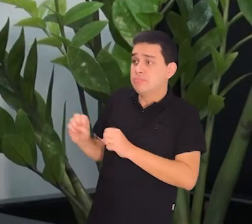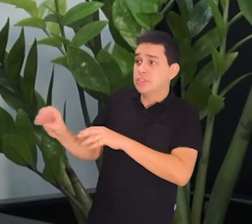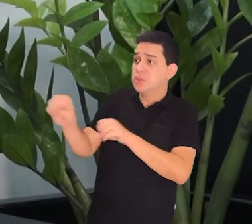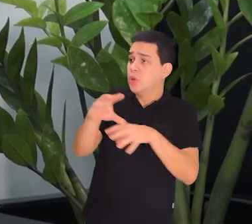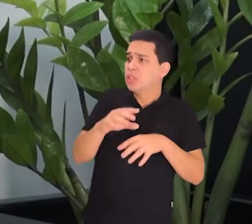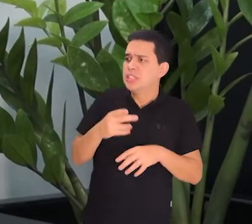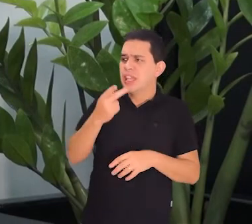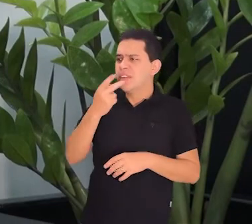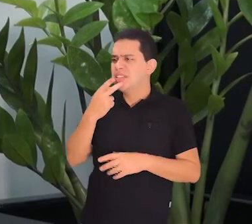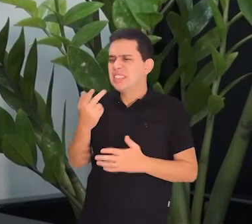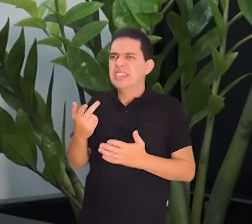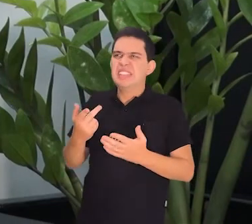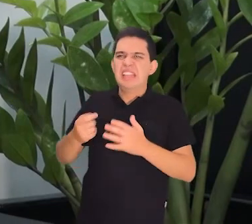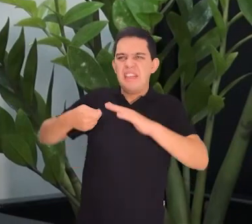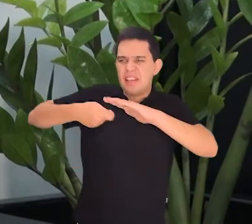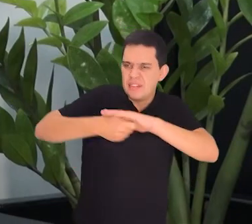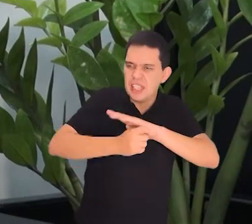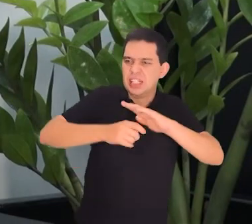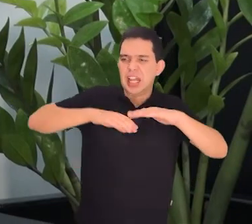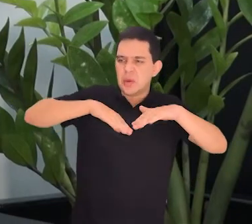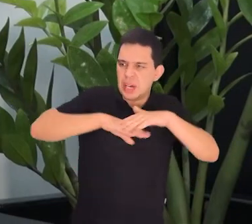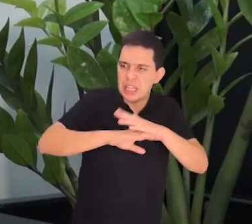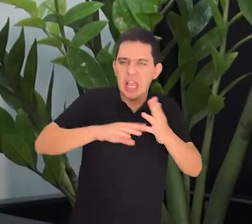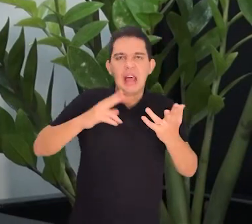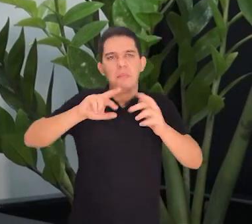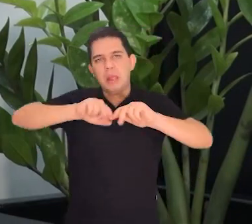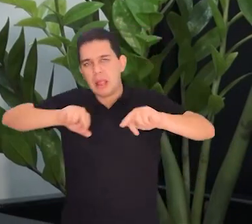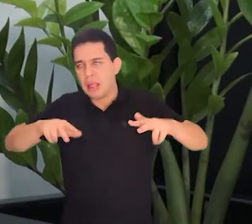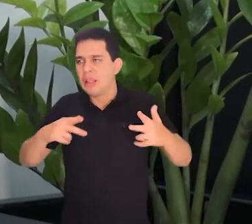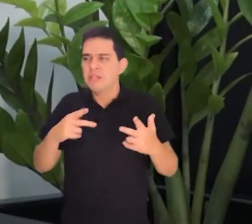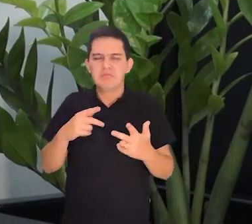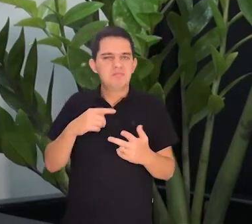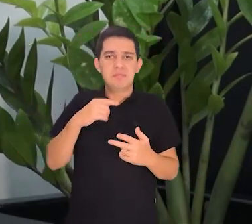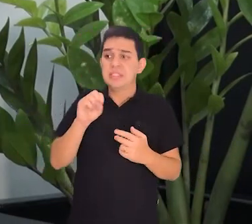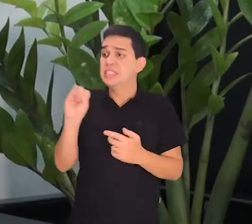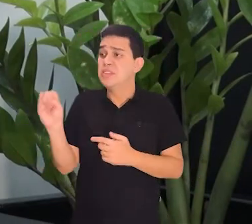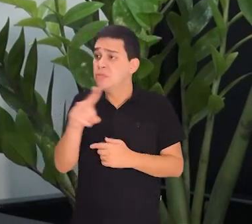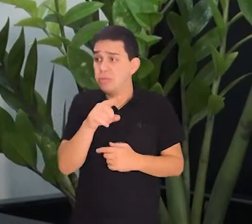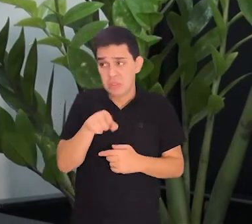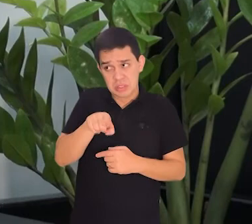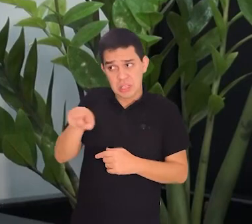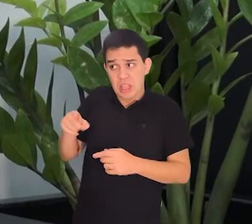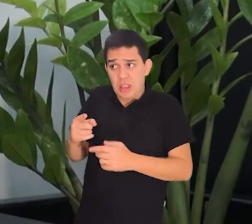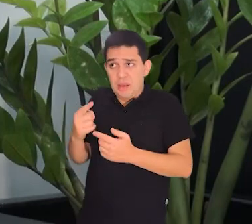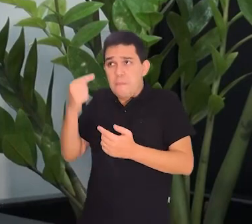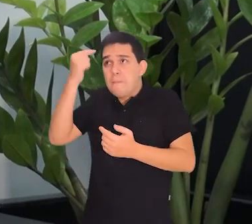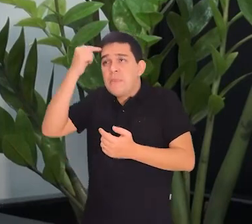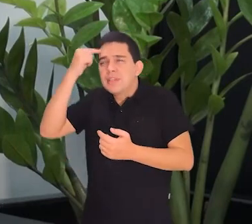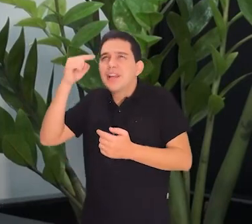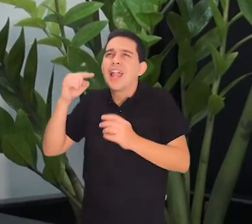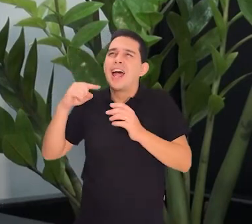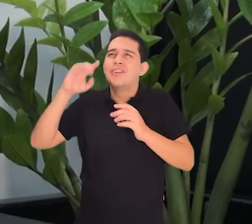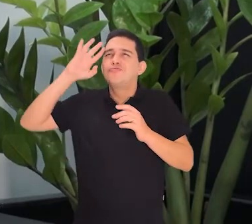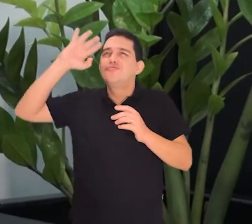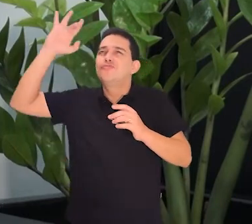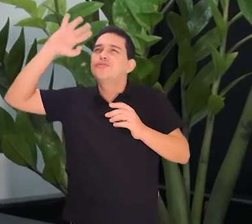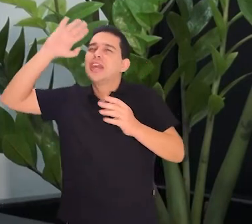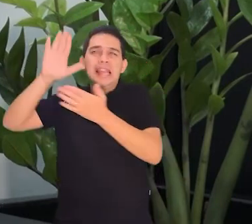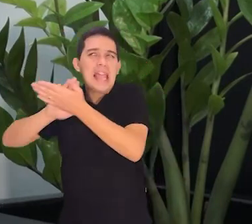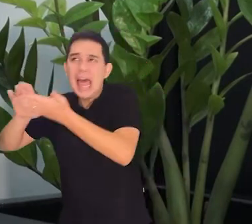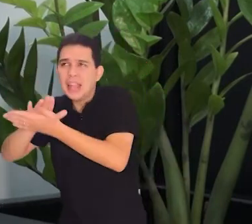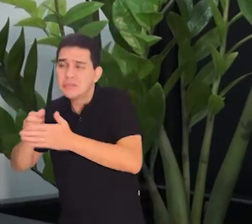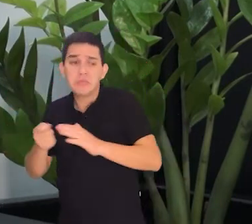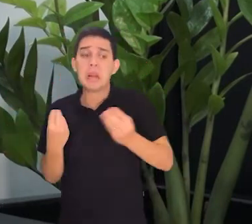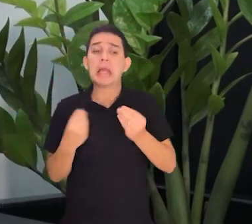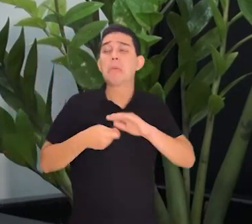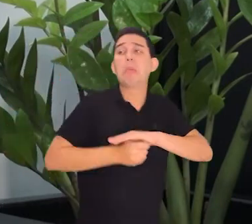investir, poupar, reservar um dinheiro, né, todo mês, se você não estiver pensando nos seus sonhos. Perfeito. Como é que